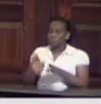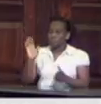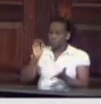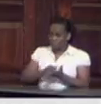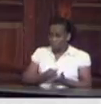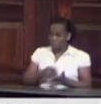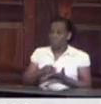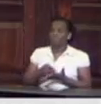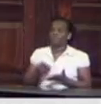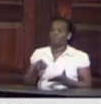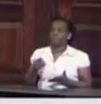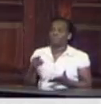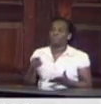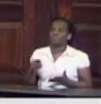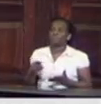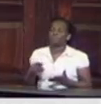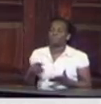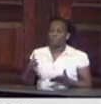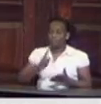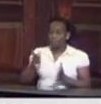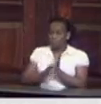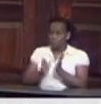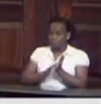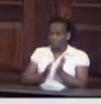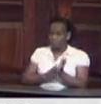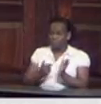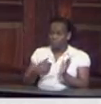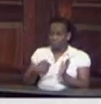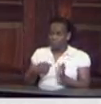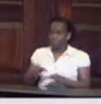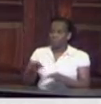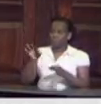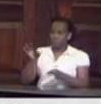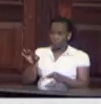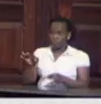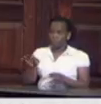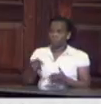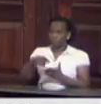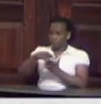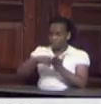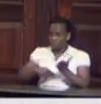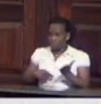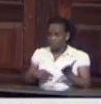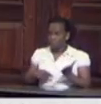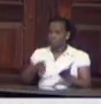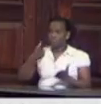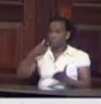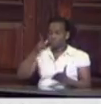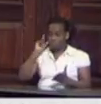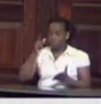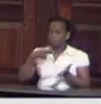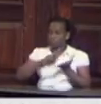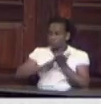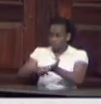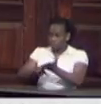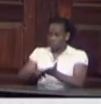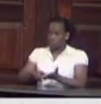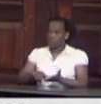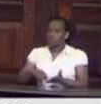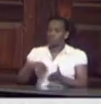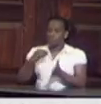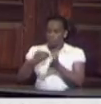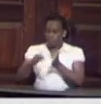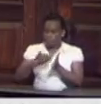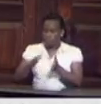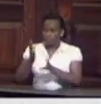finalmente, tenho aqui à minha mão ofício que ontem encaminhei ao